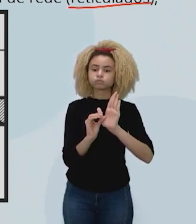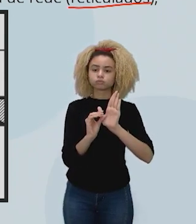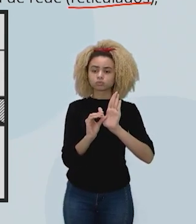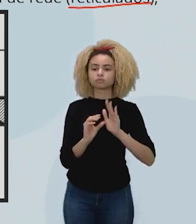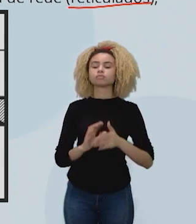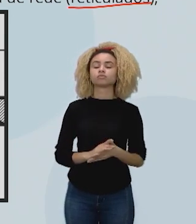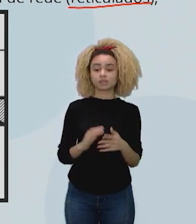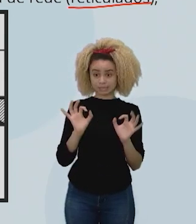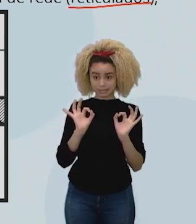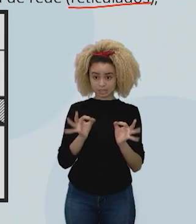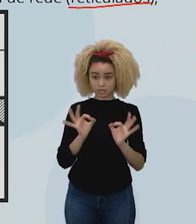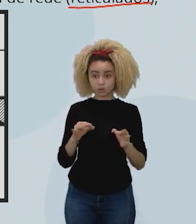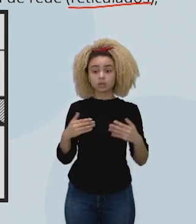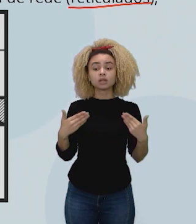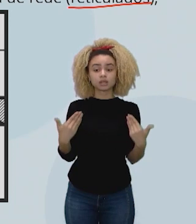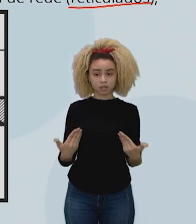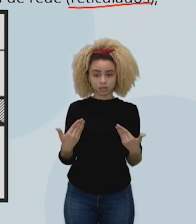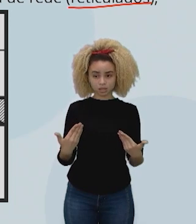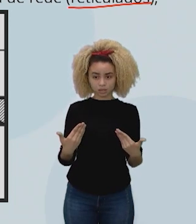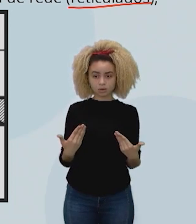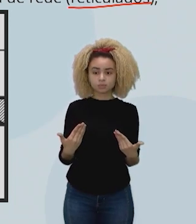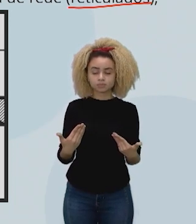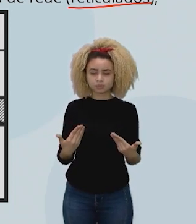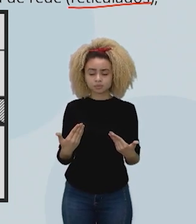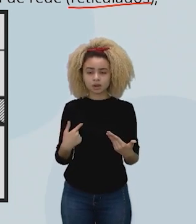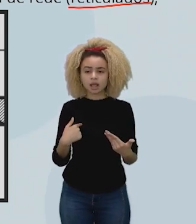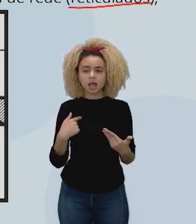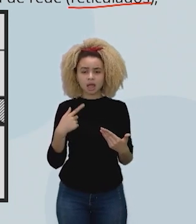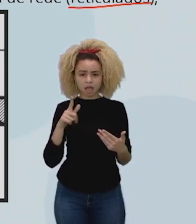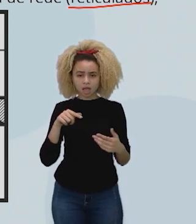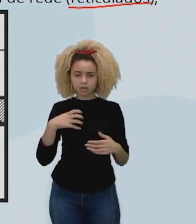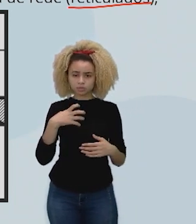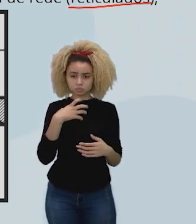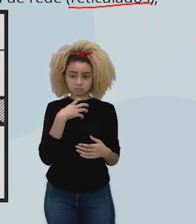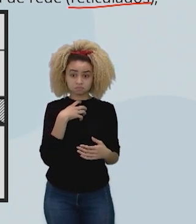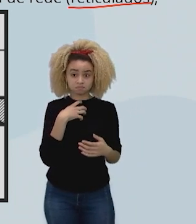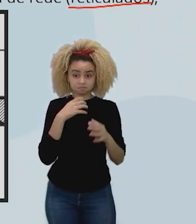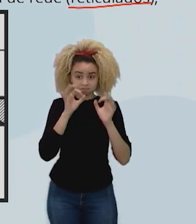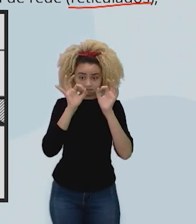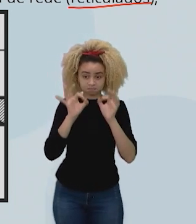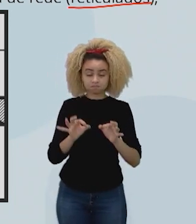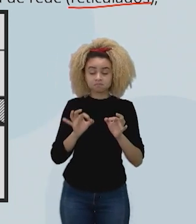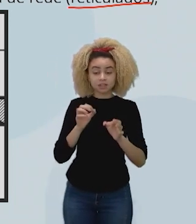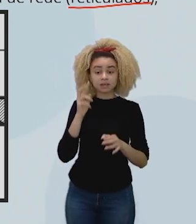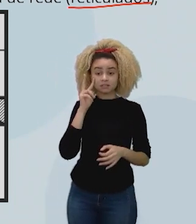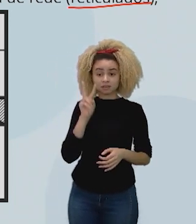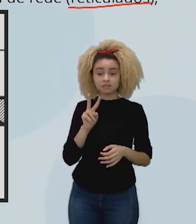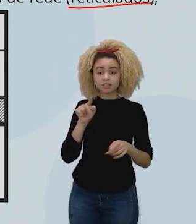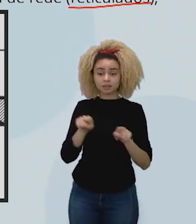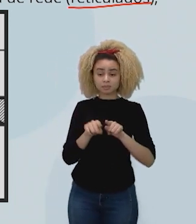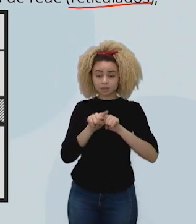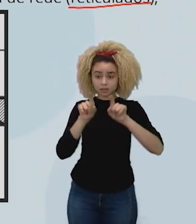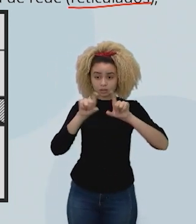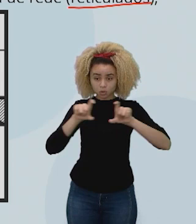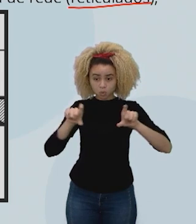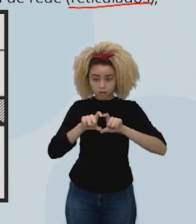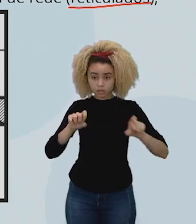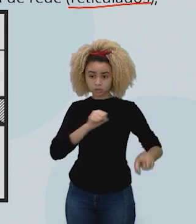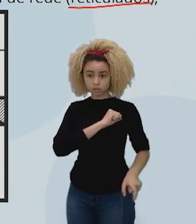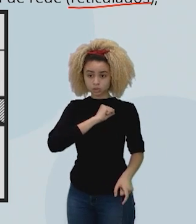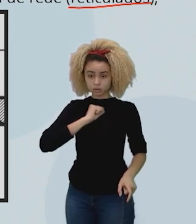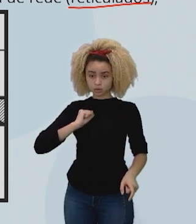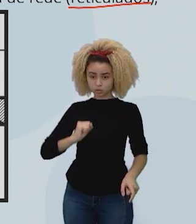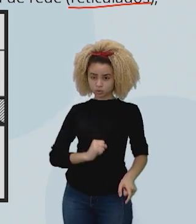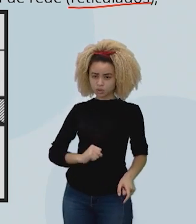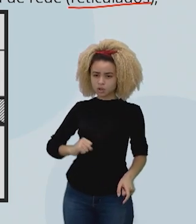fala, certo? Isso aí são influências, né, visíveis da obra do Roy Lichtenstein, e a gente vai ver muito isso nos quadrinhos de super-heróis, especialmente aí